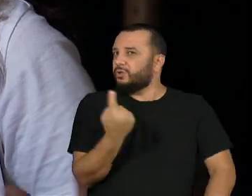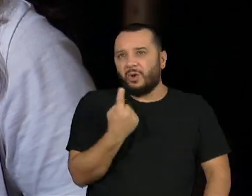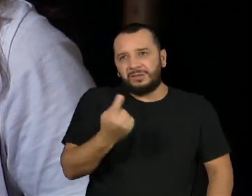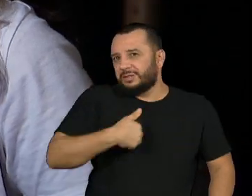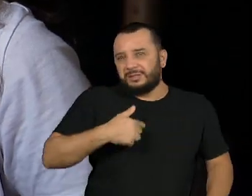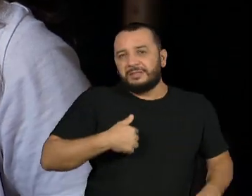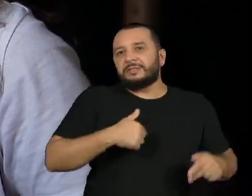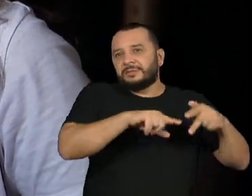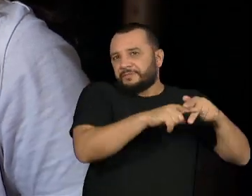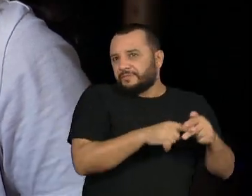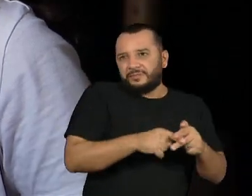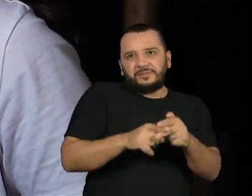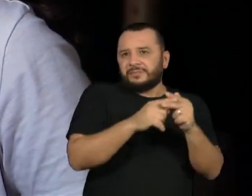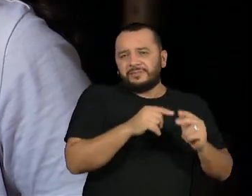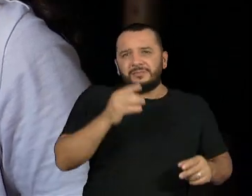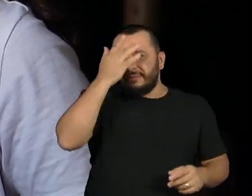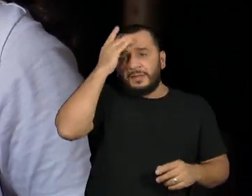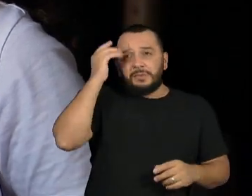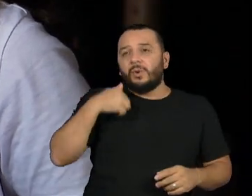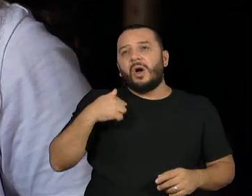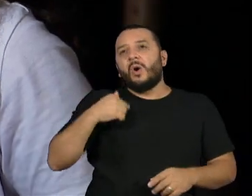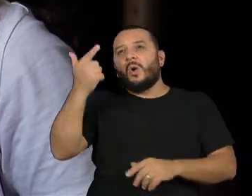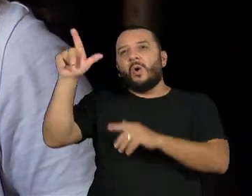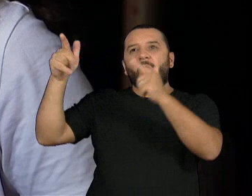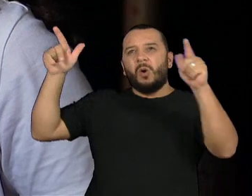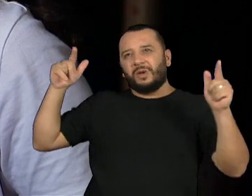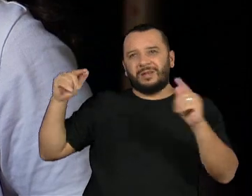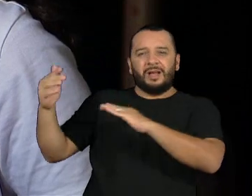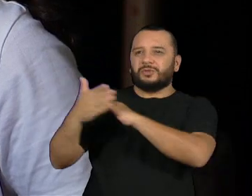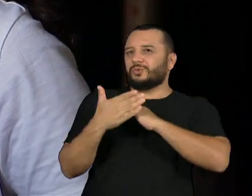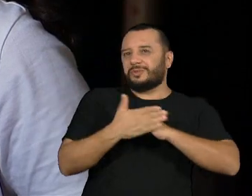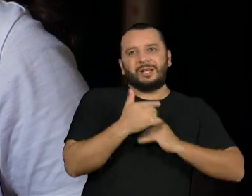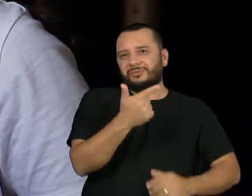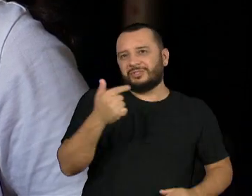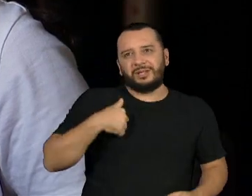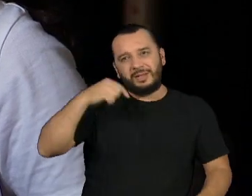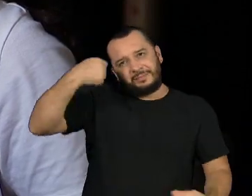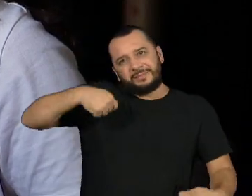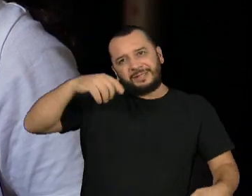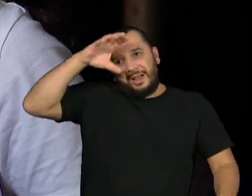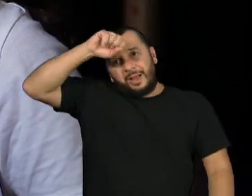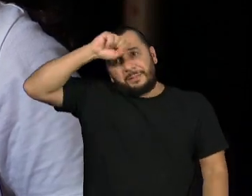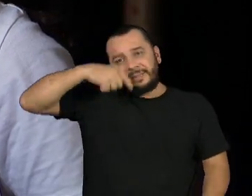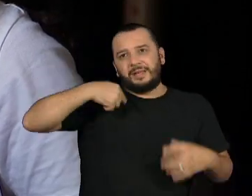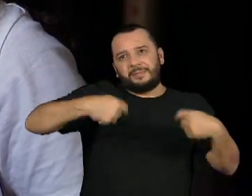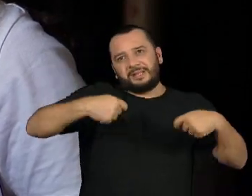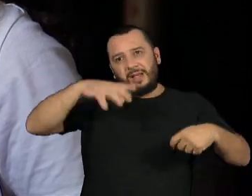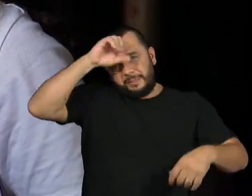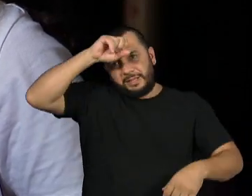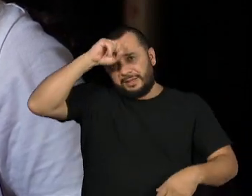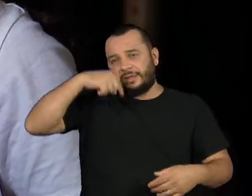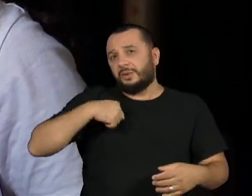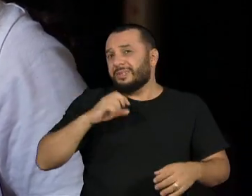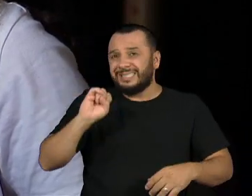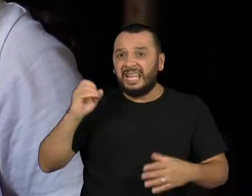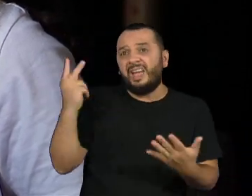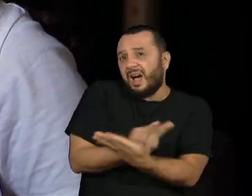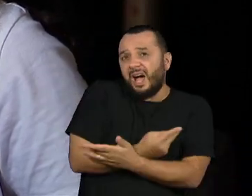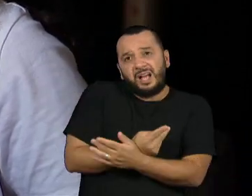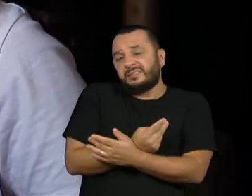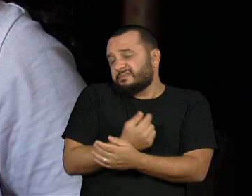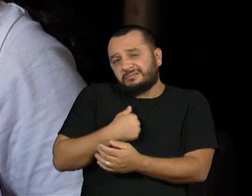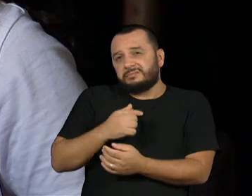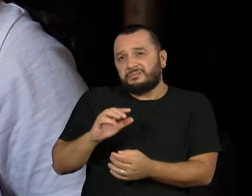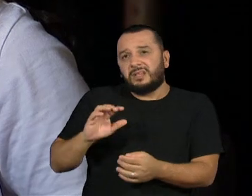abaixaria as velas por mim, ninguém faria os nós por mim. Então, eu precisava aprender a fazer por mim mesma e aprender com os erros, sobretudo. Foi